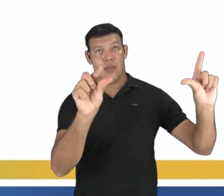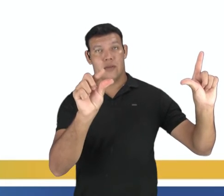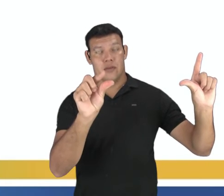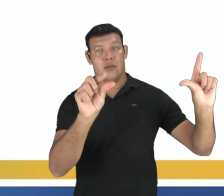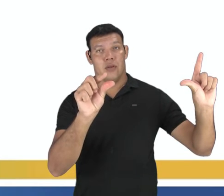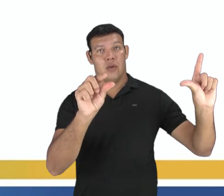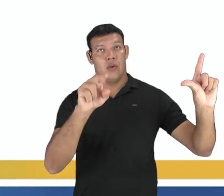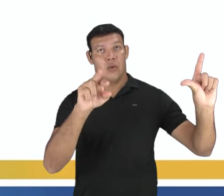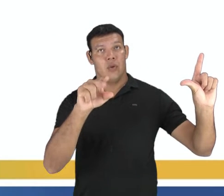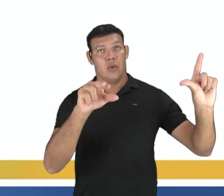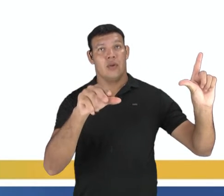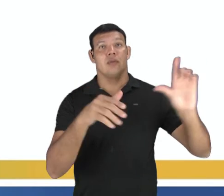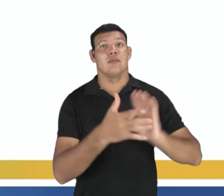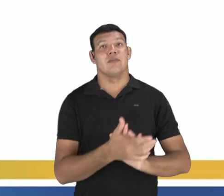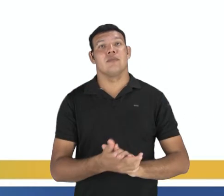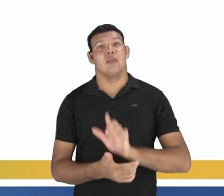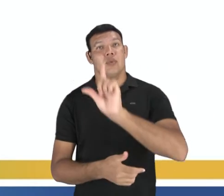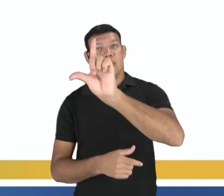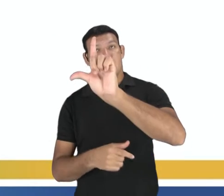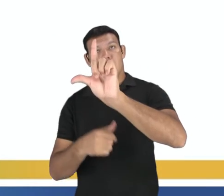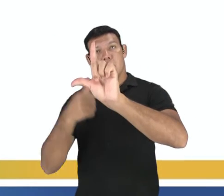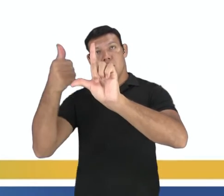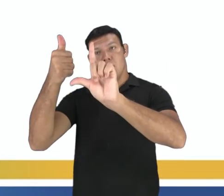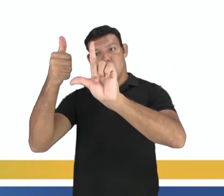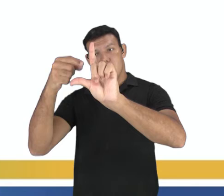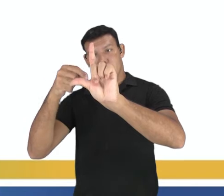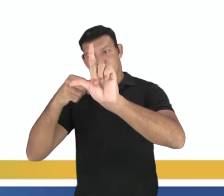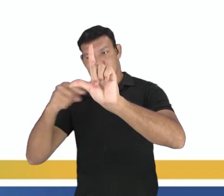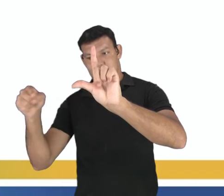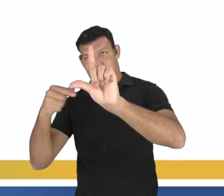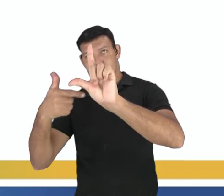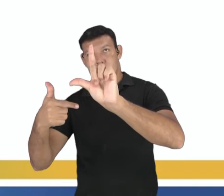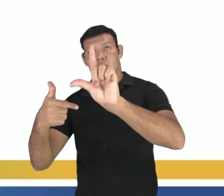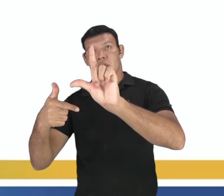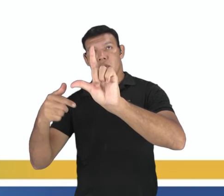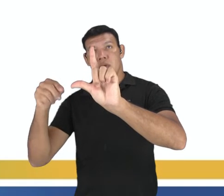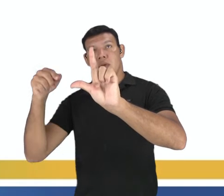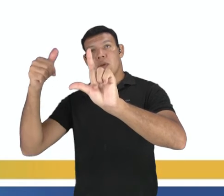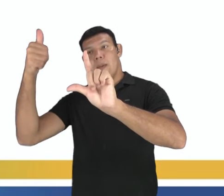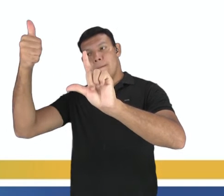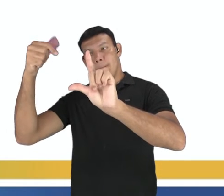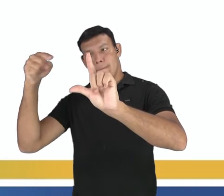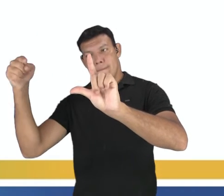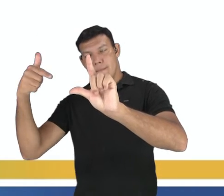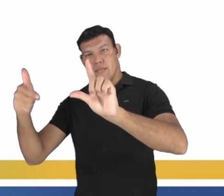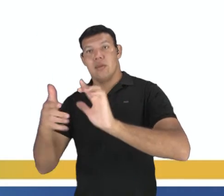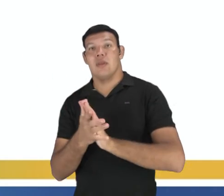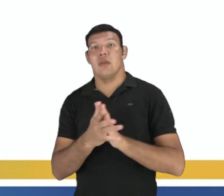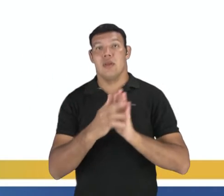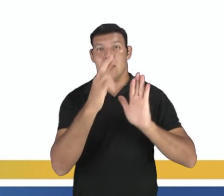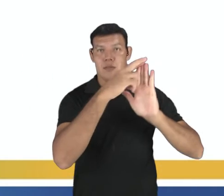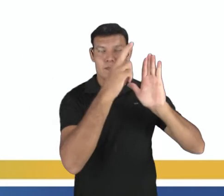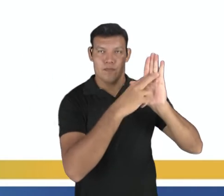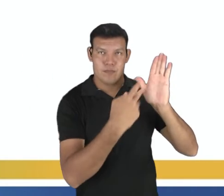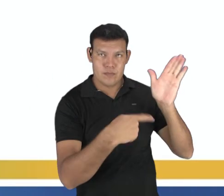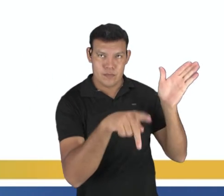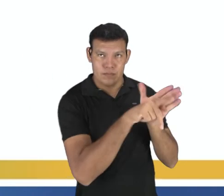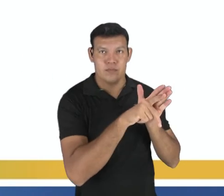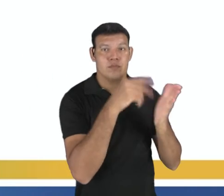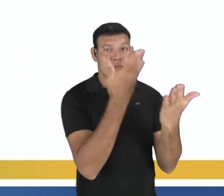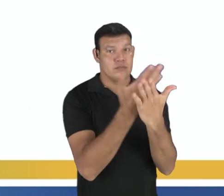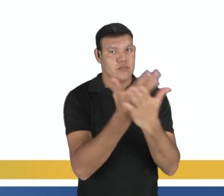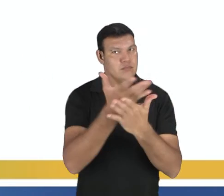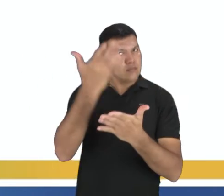meio na base meio. E aí vocês vão perceber pelas propriedades estudadas nas aulas